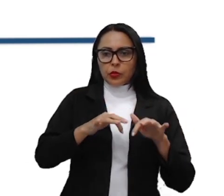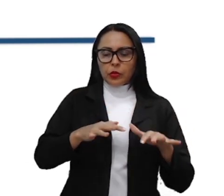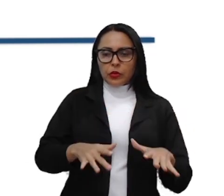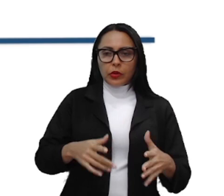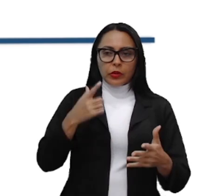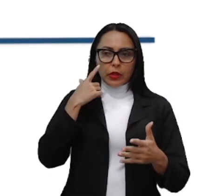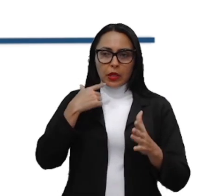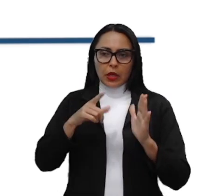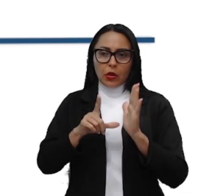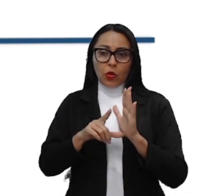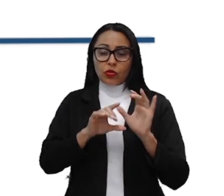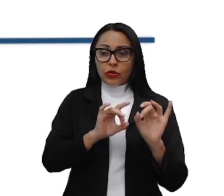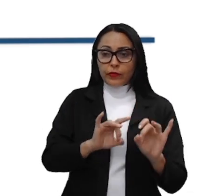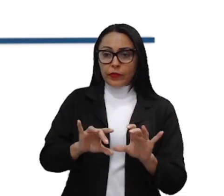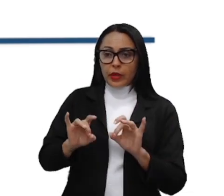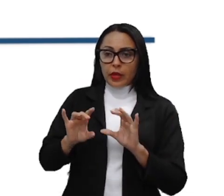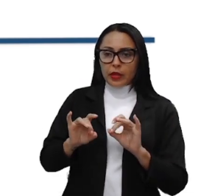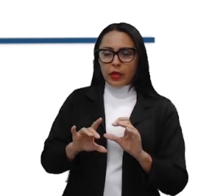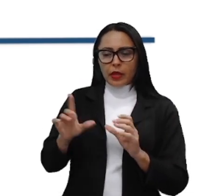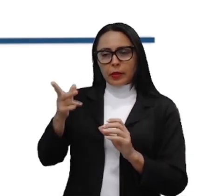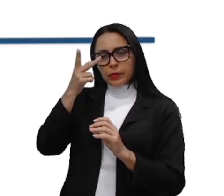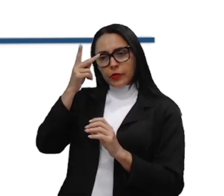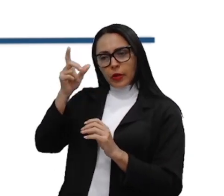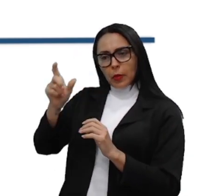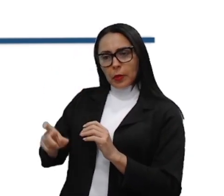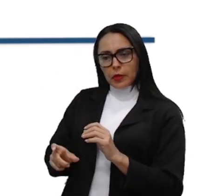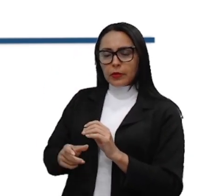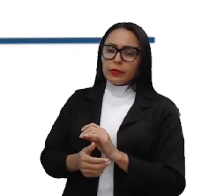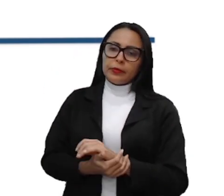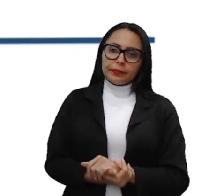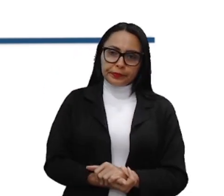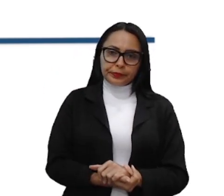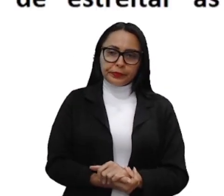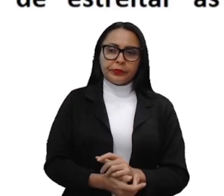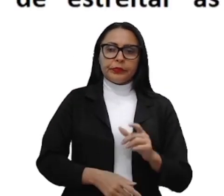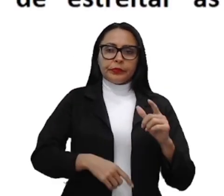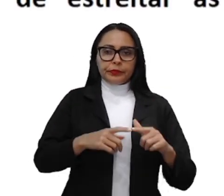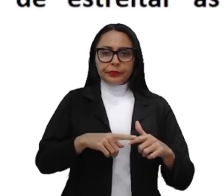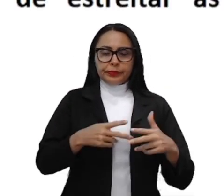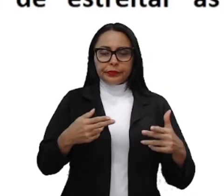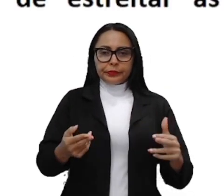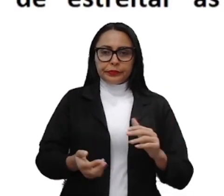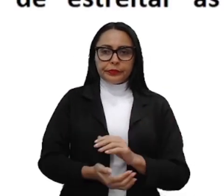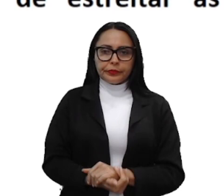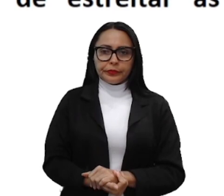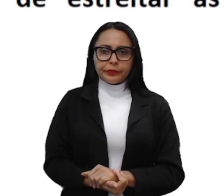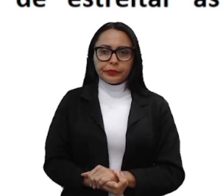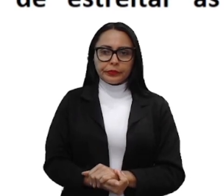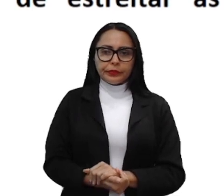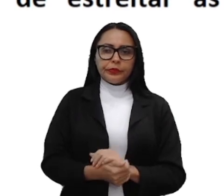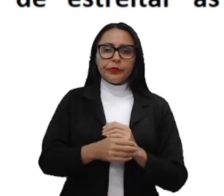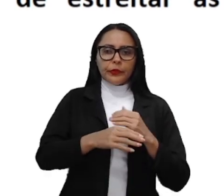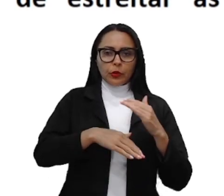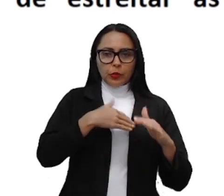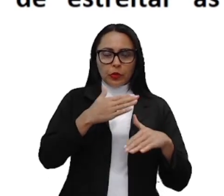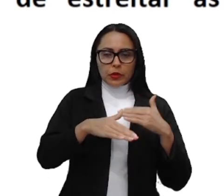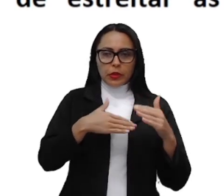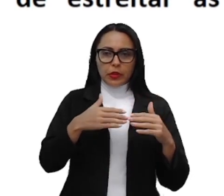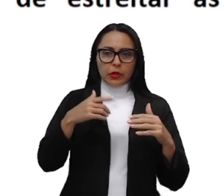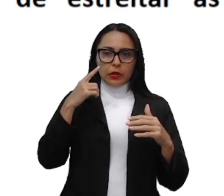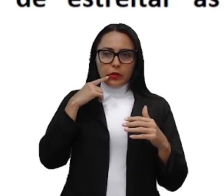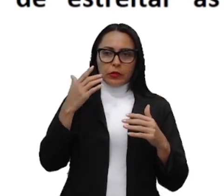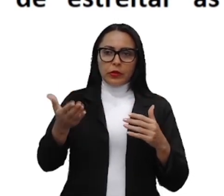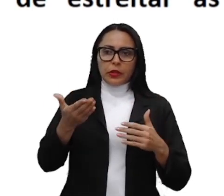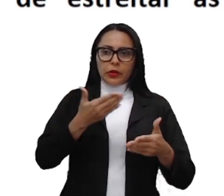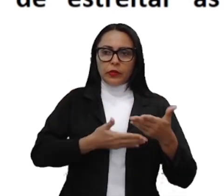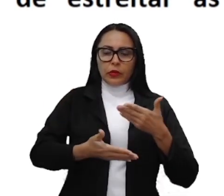varejista vende até você. Né? É quando o produto chega até você. O processo de globalização e a